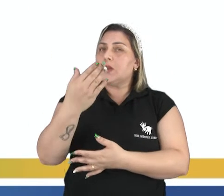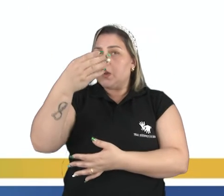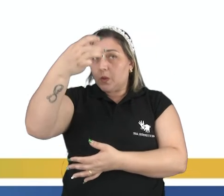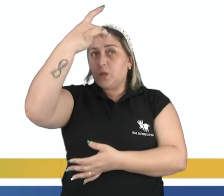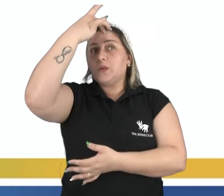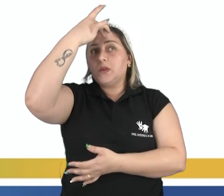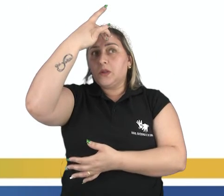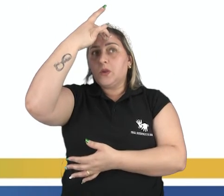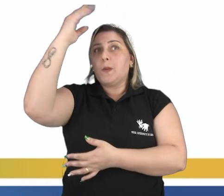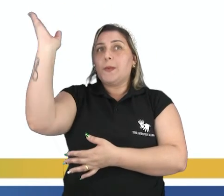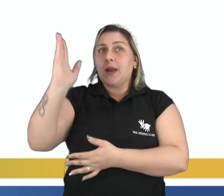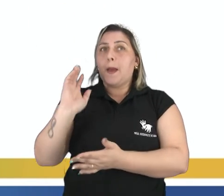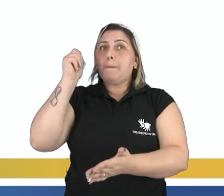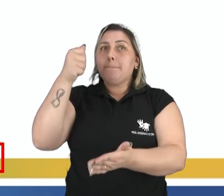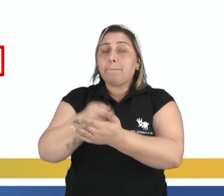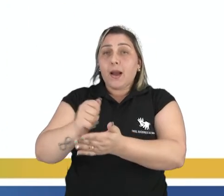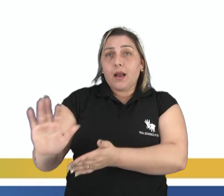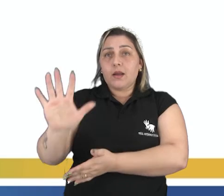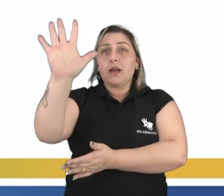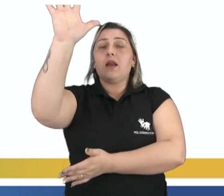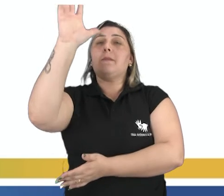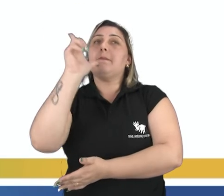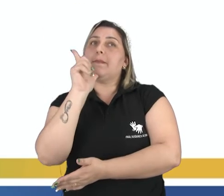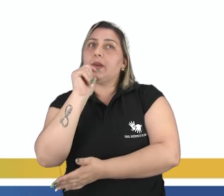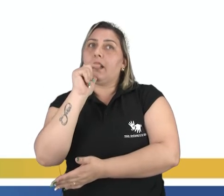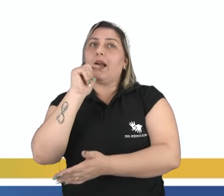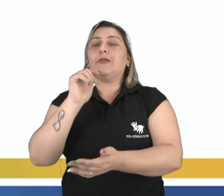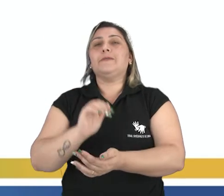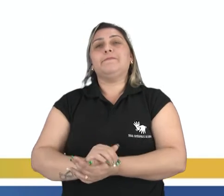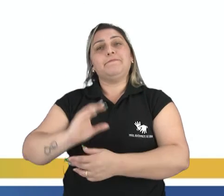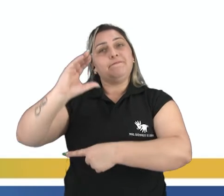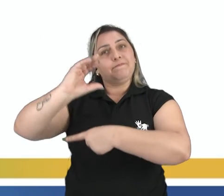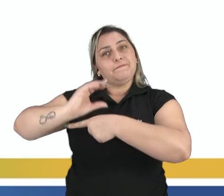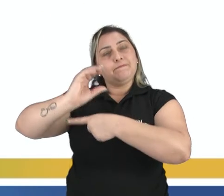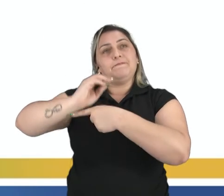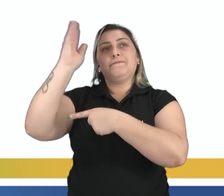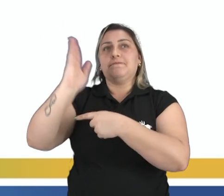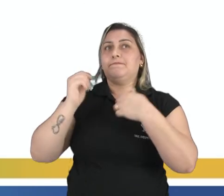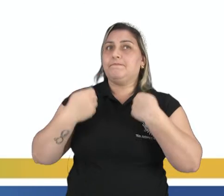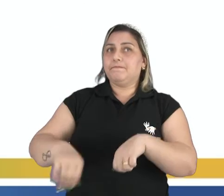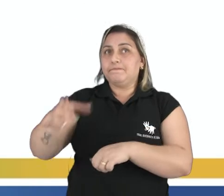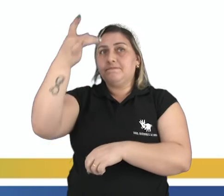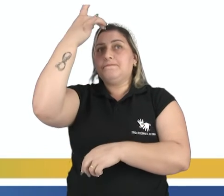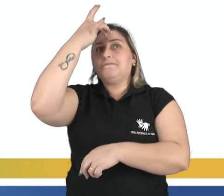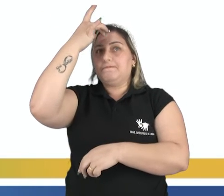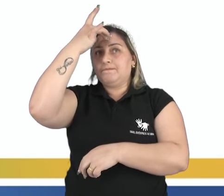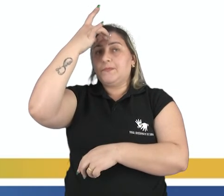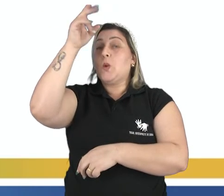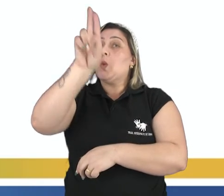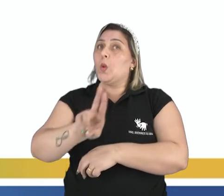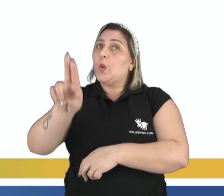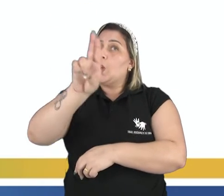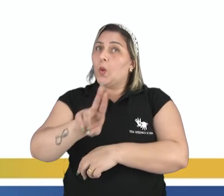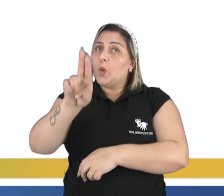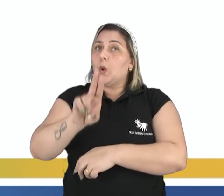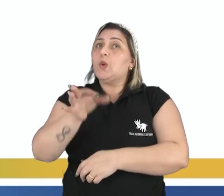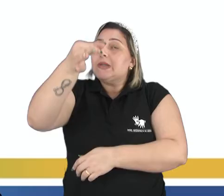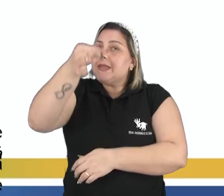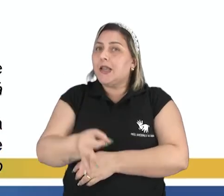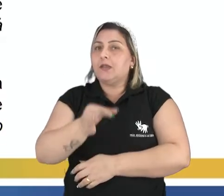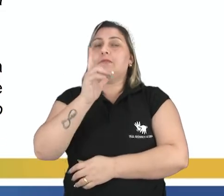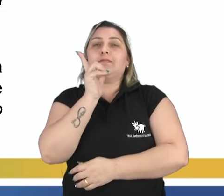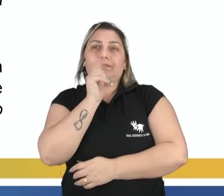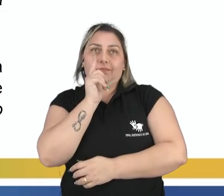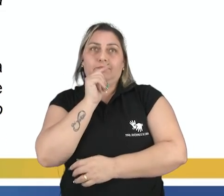os brasileiros pagam caro pela água. Vamos ver. Os brasileiros precisam conscientizar-se sobre o uso adequado da água,